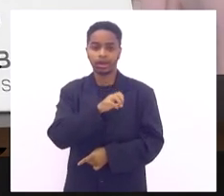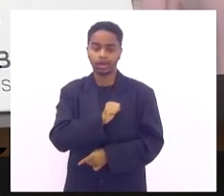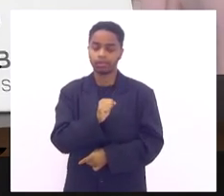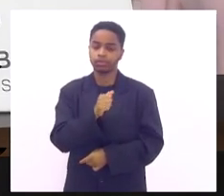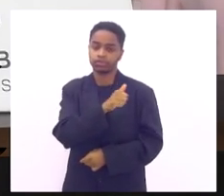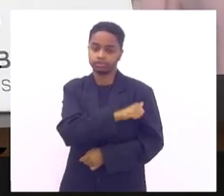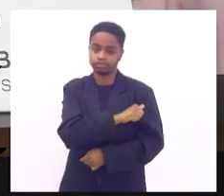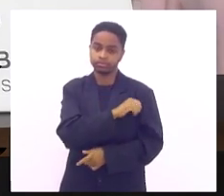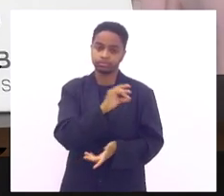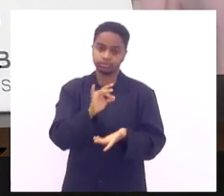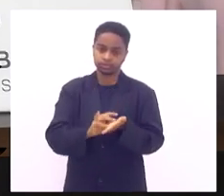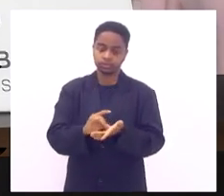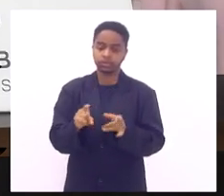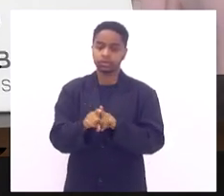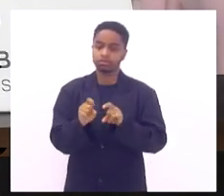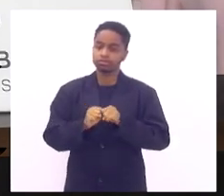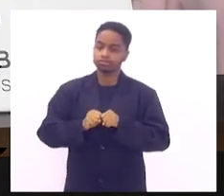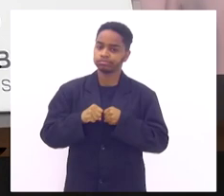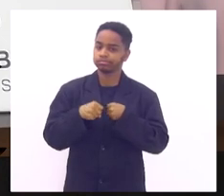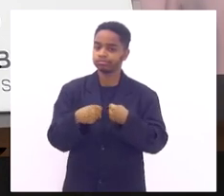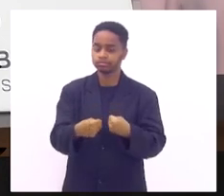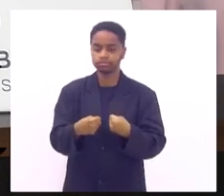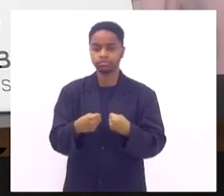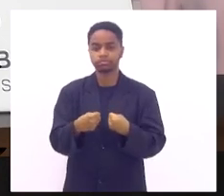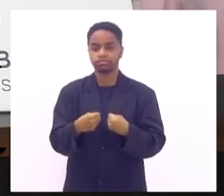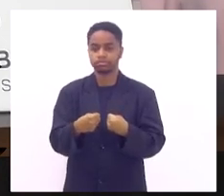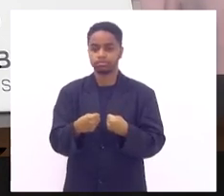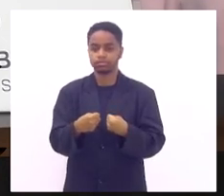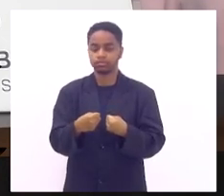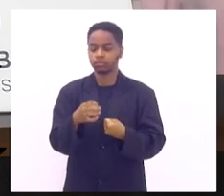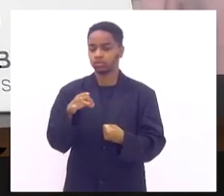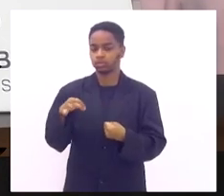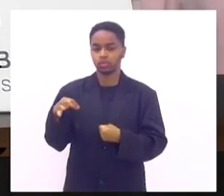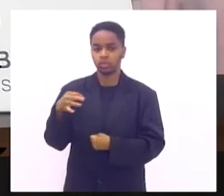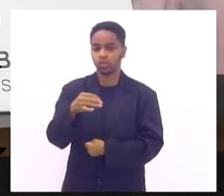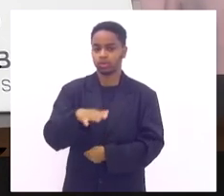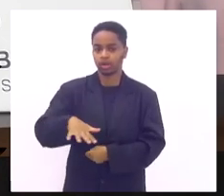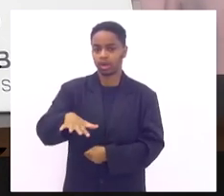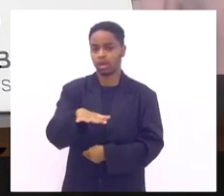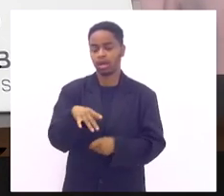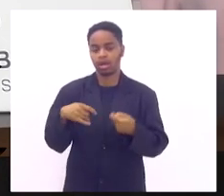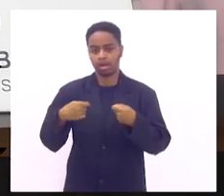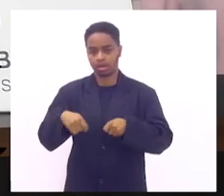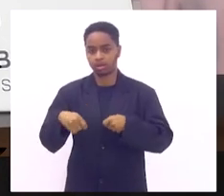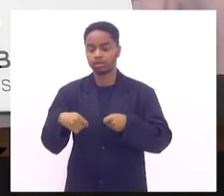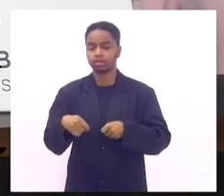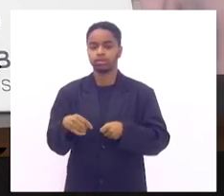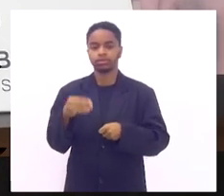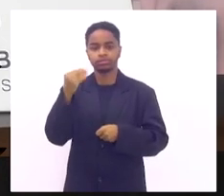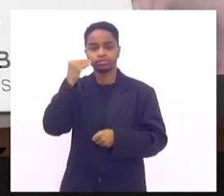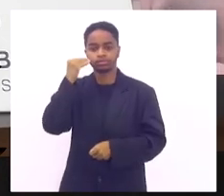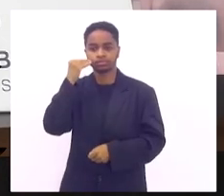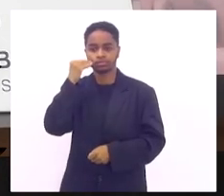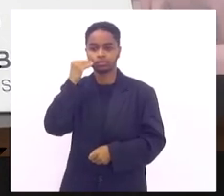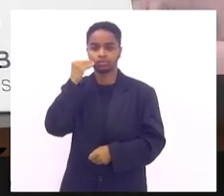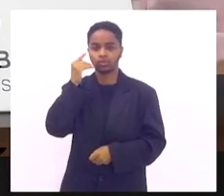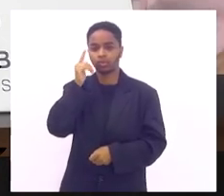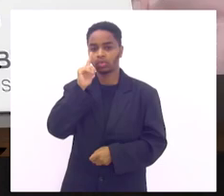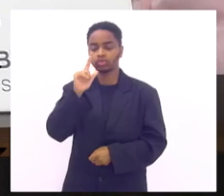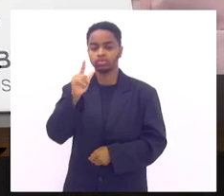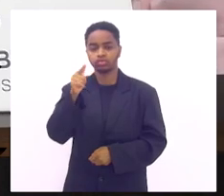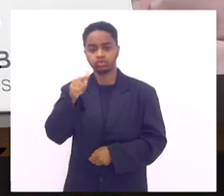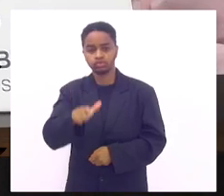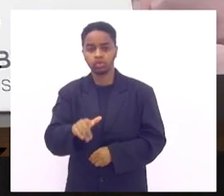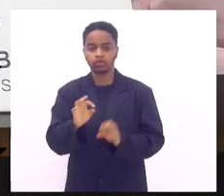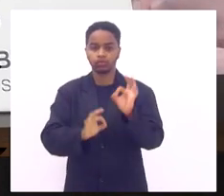de paixão e se empenha em todas as frentes necessárias para resgatar e colocar o nosso Estado